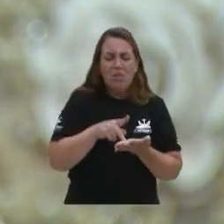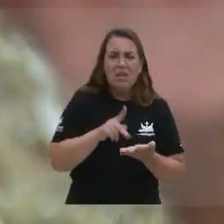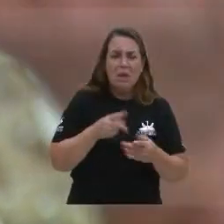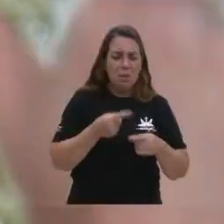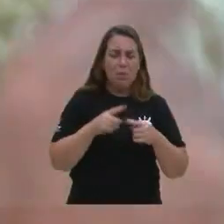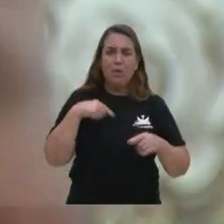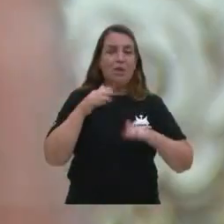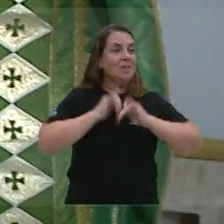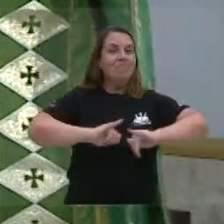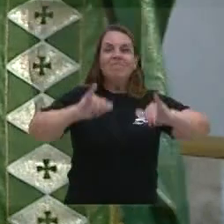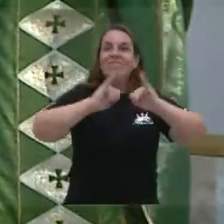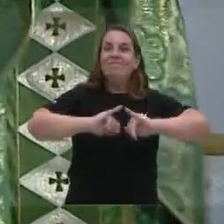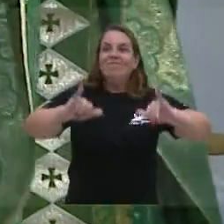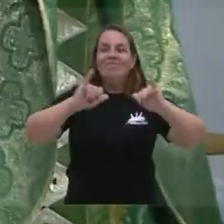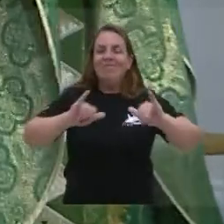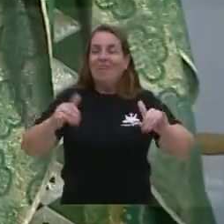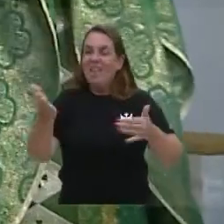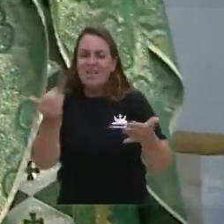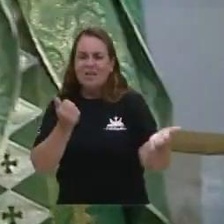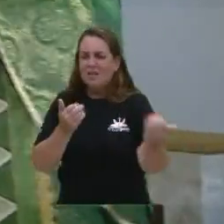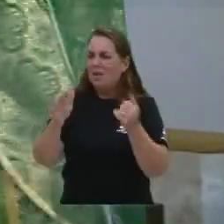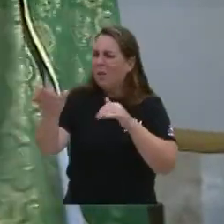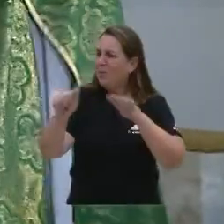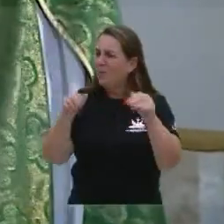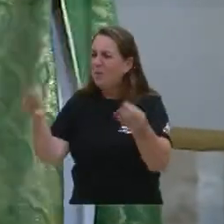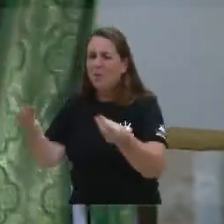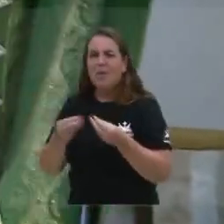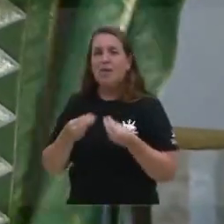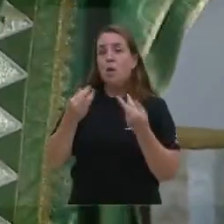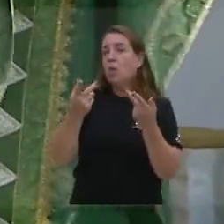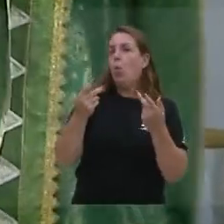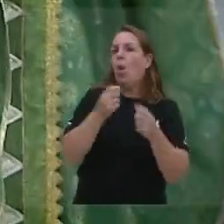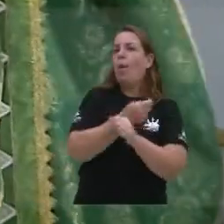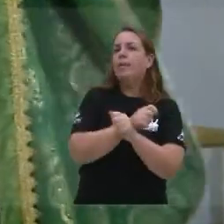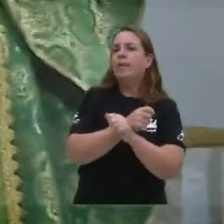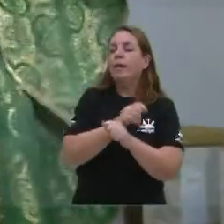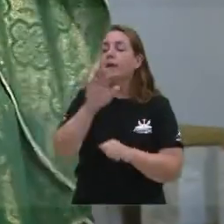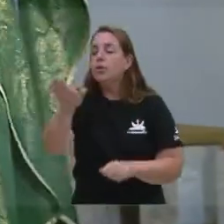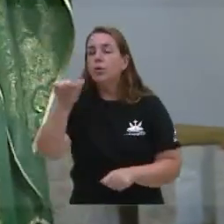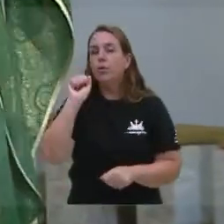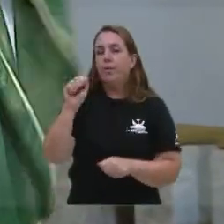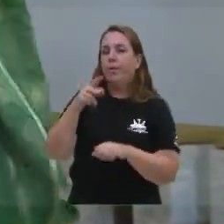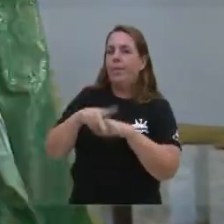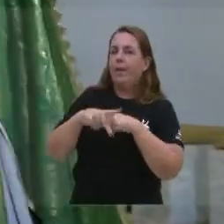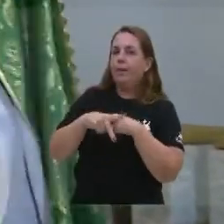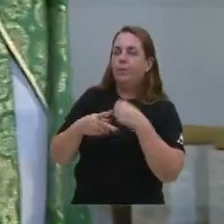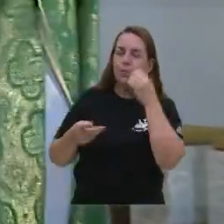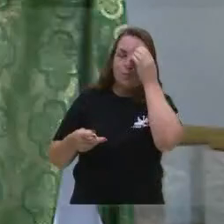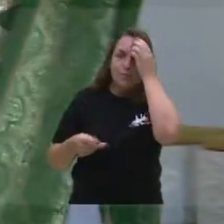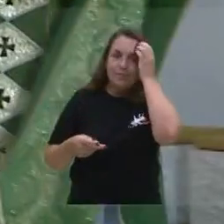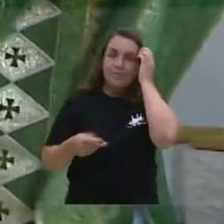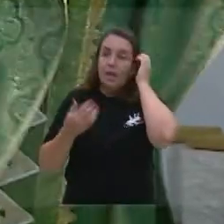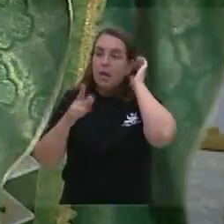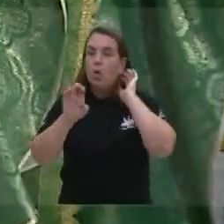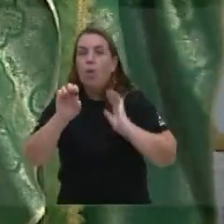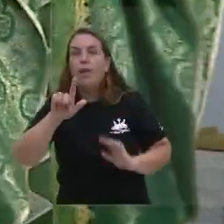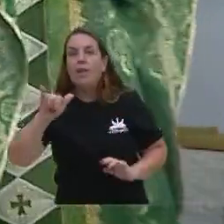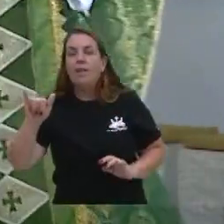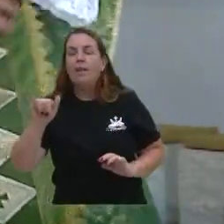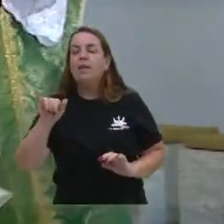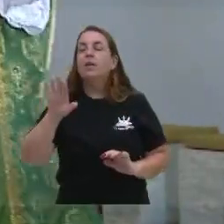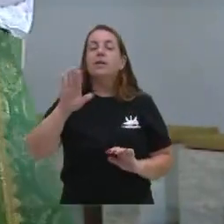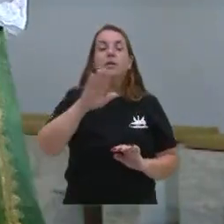estamos trazendo outras pessoas, como André trouxe Pedro, como Eli trouxe